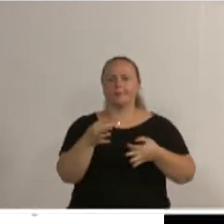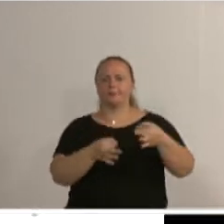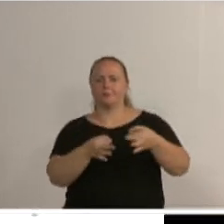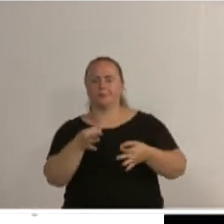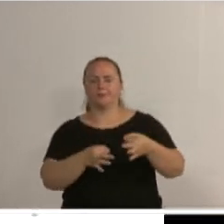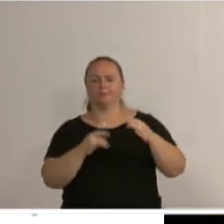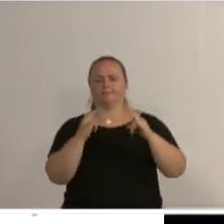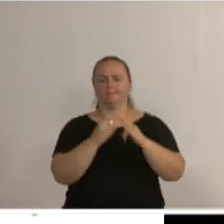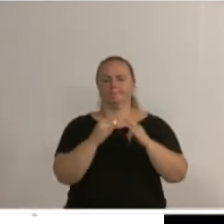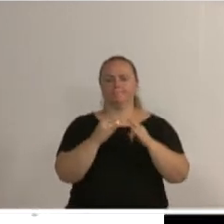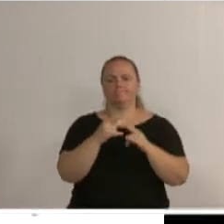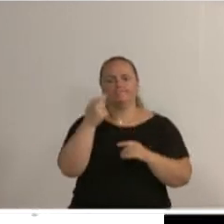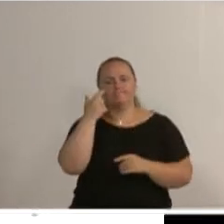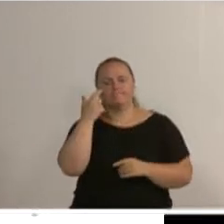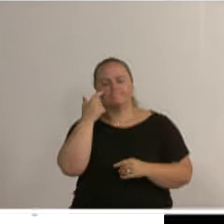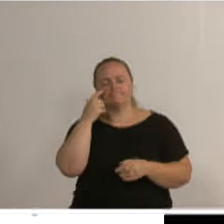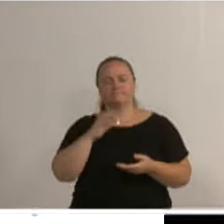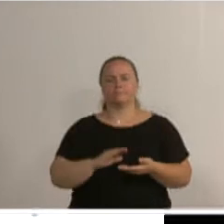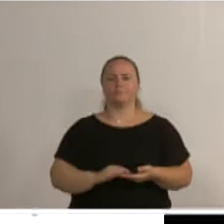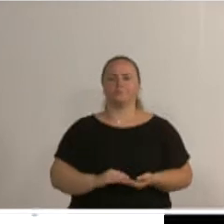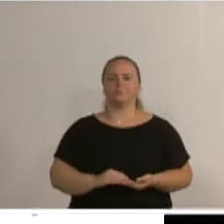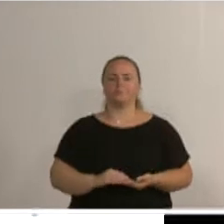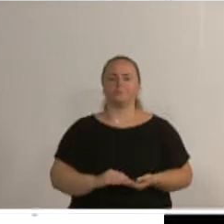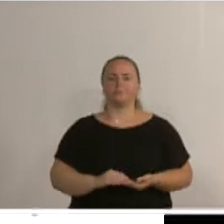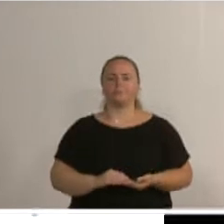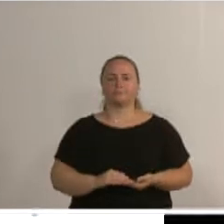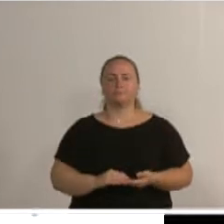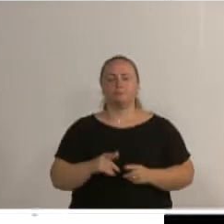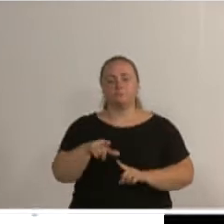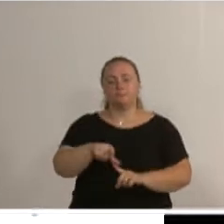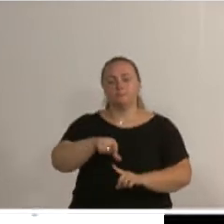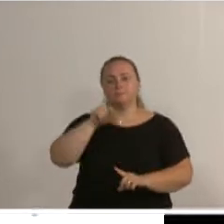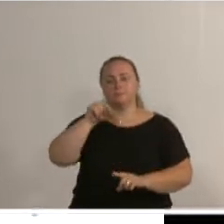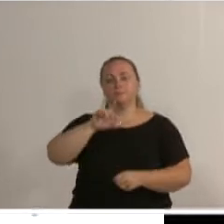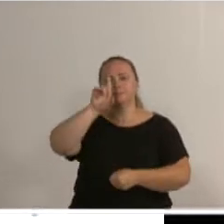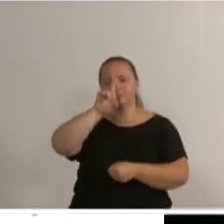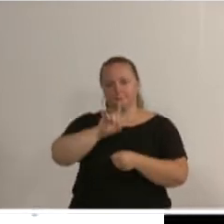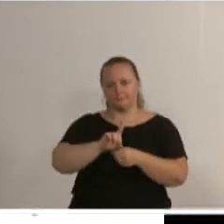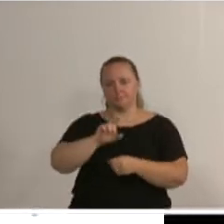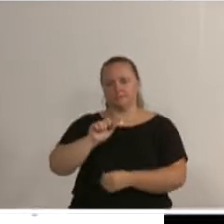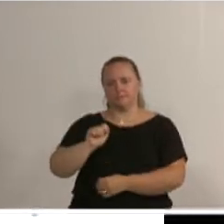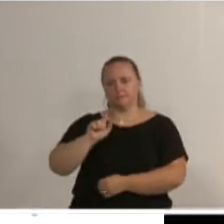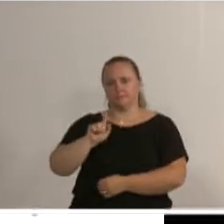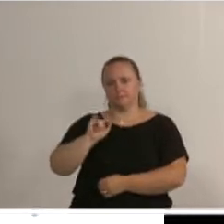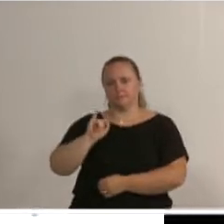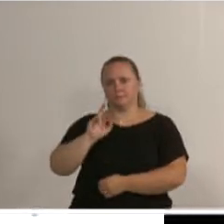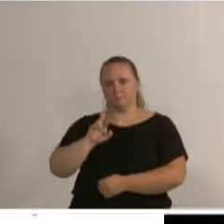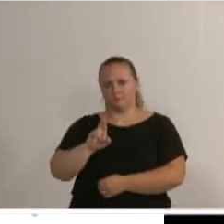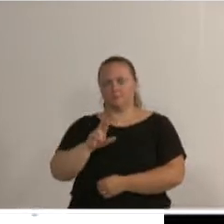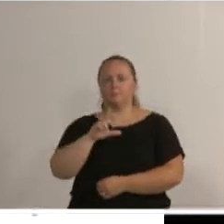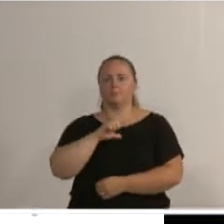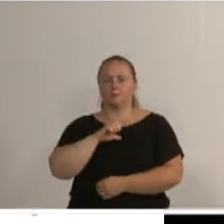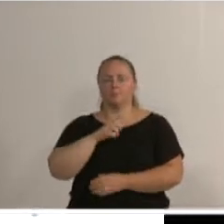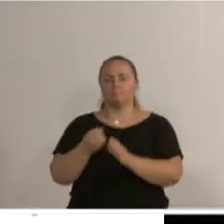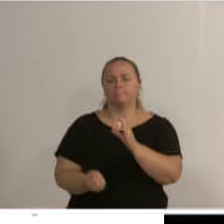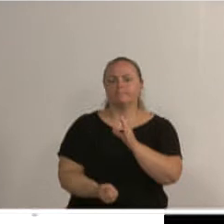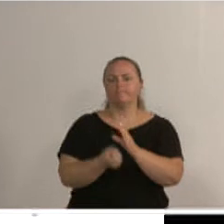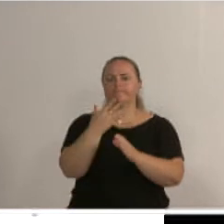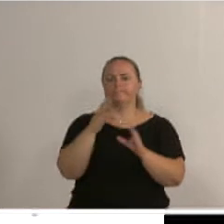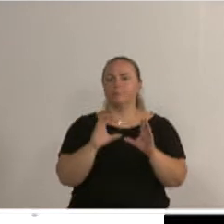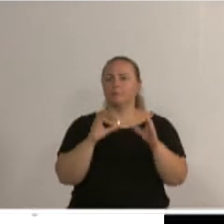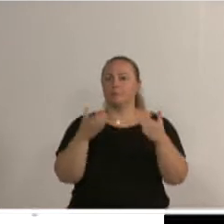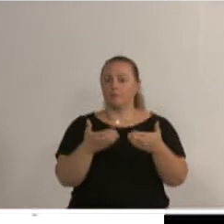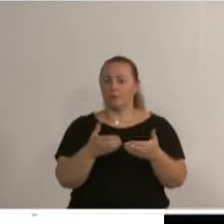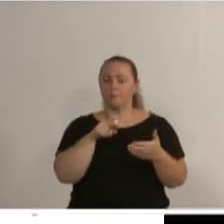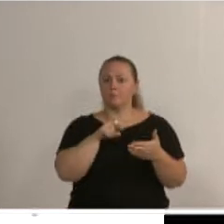institucionais, e pela decisão da Diretoria-Geral da Agir, se estabeleceu que se criasse essa comissão, e essa comissão ela fosse fazer